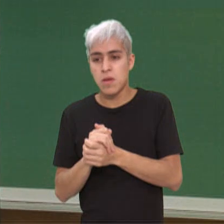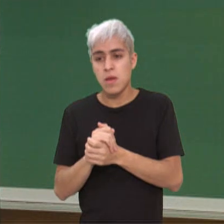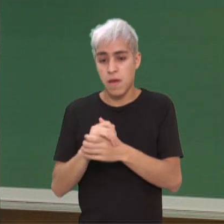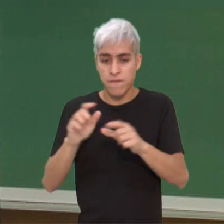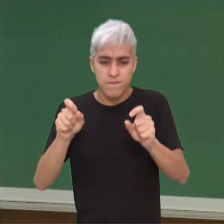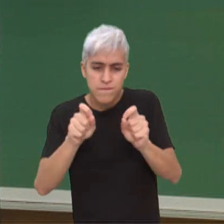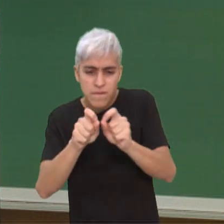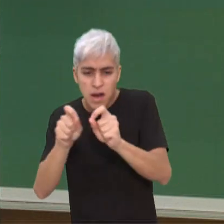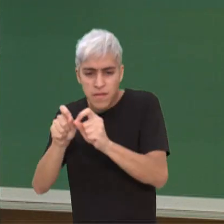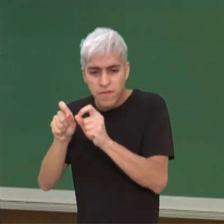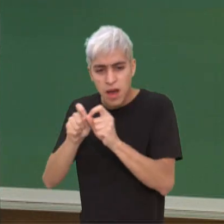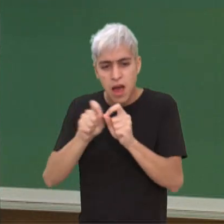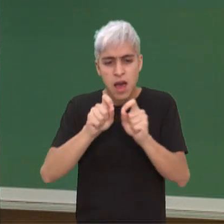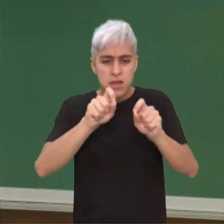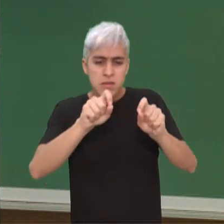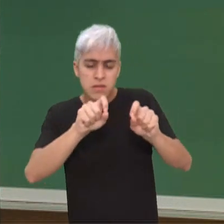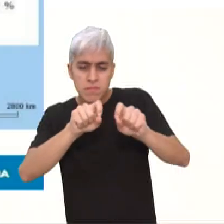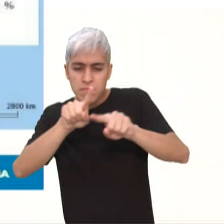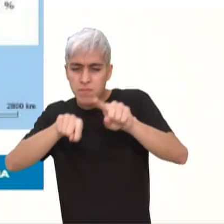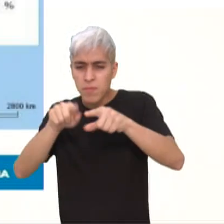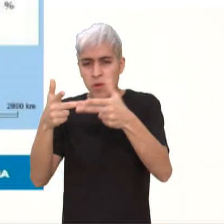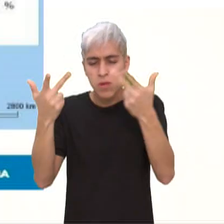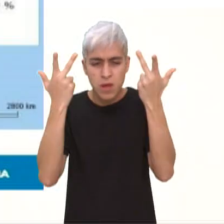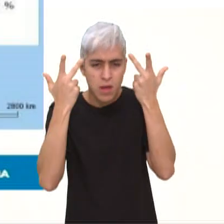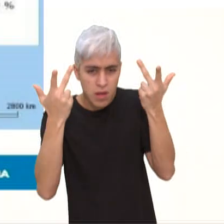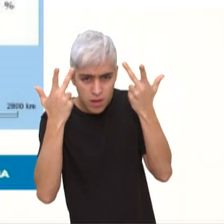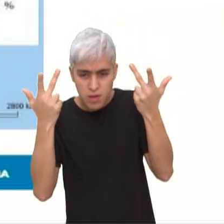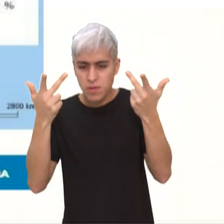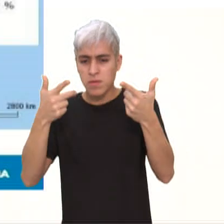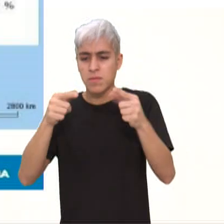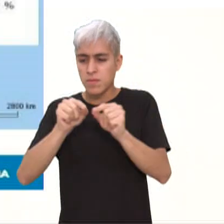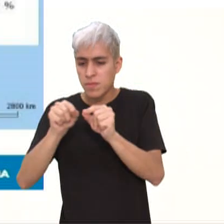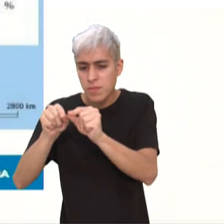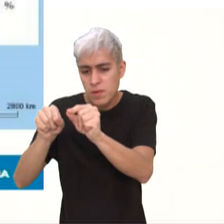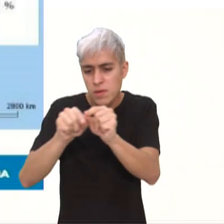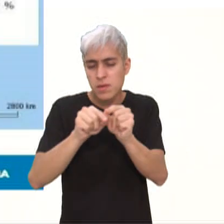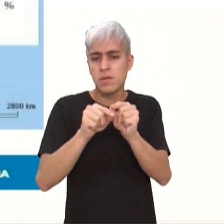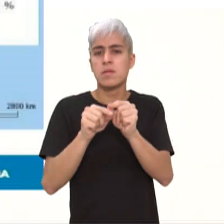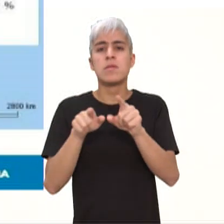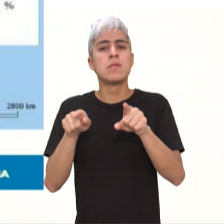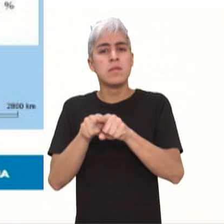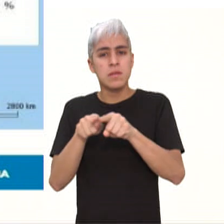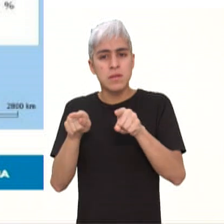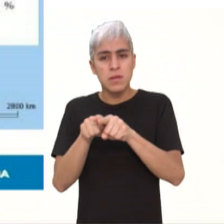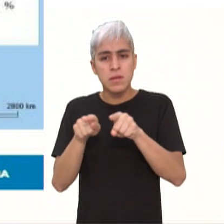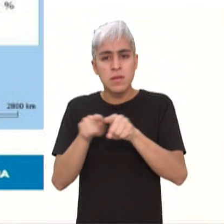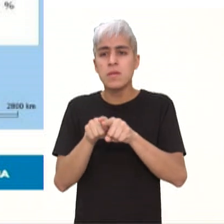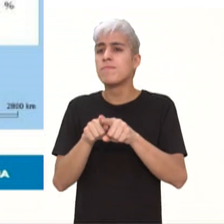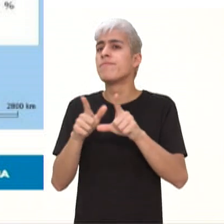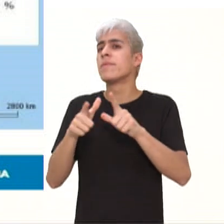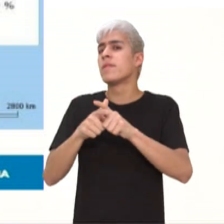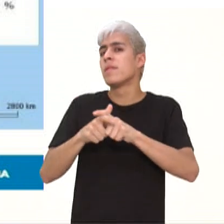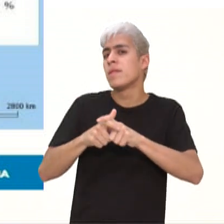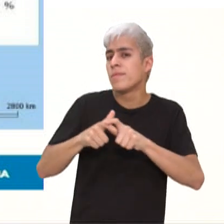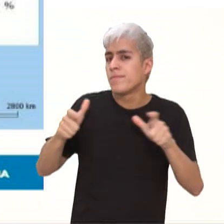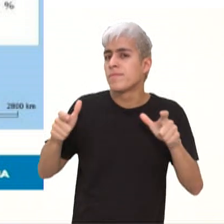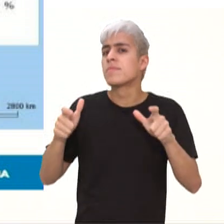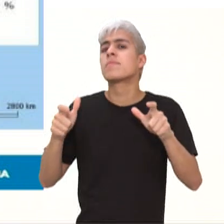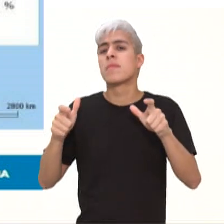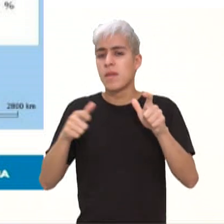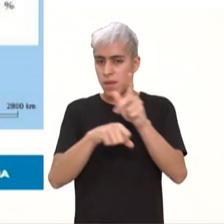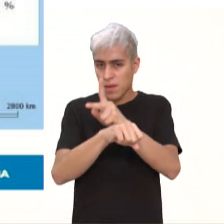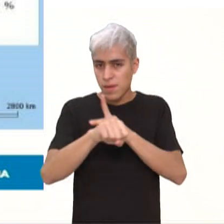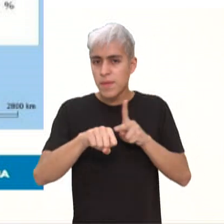recursos naturais, e a gente vai ver sempre aqui que na sua grande maioria são